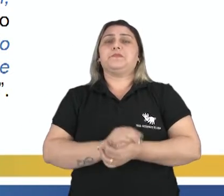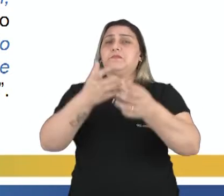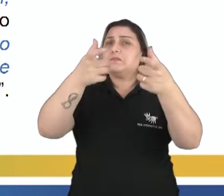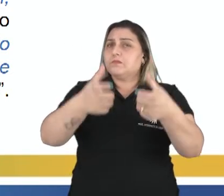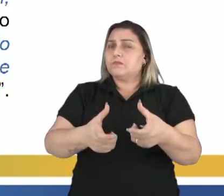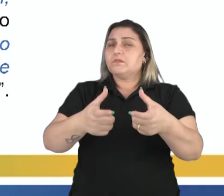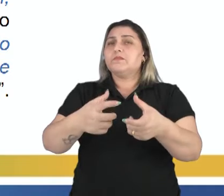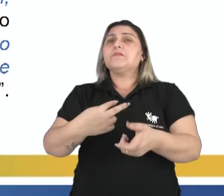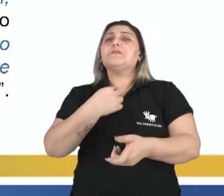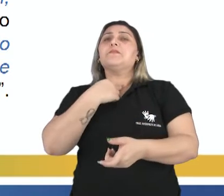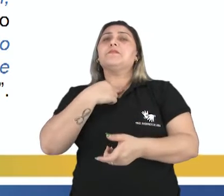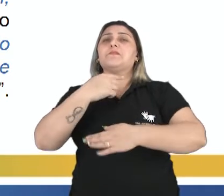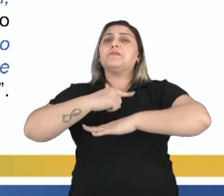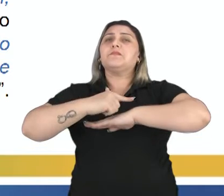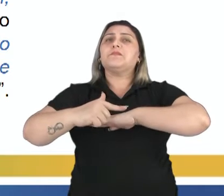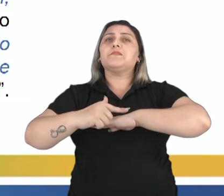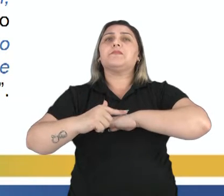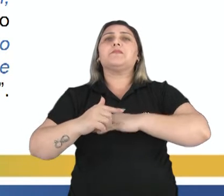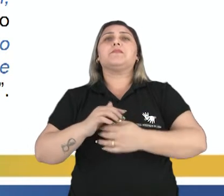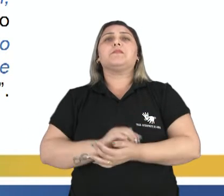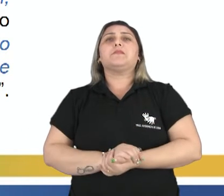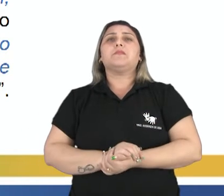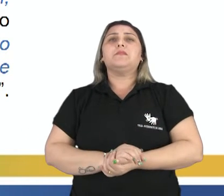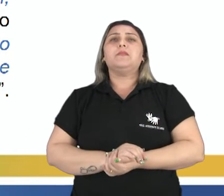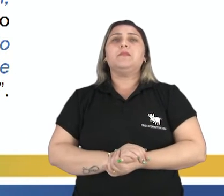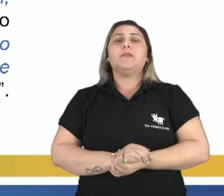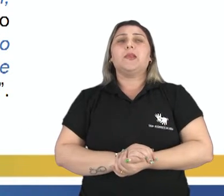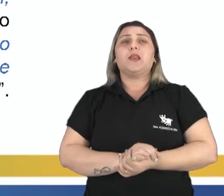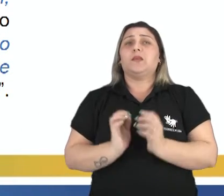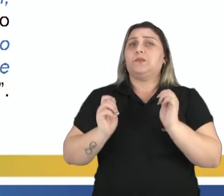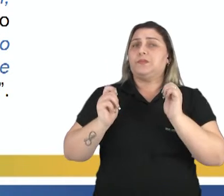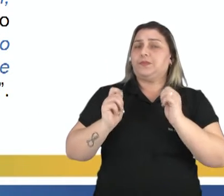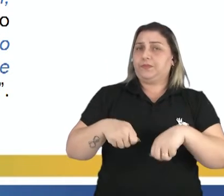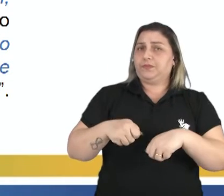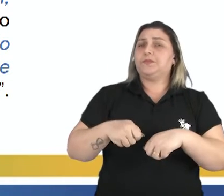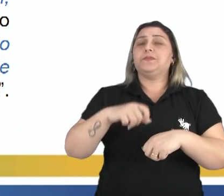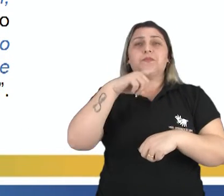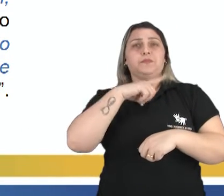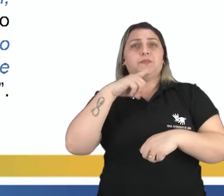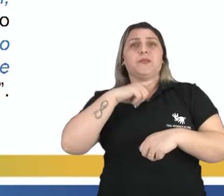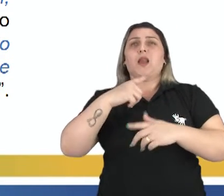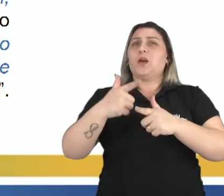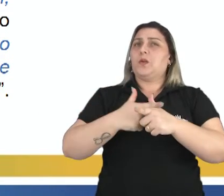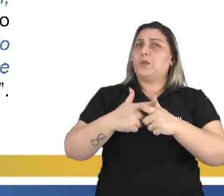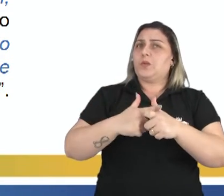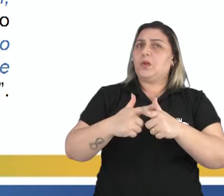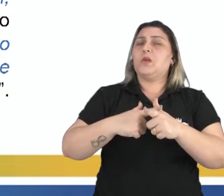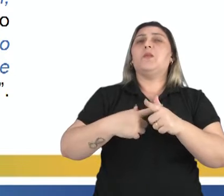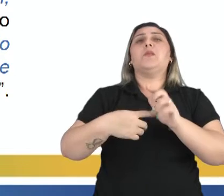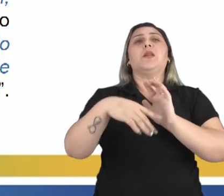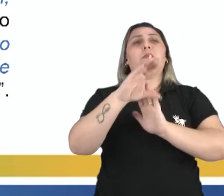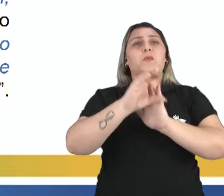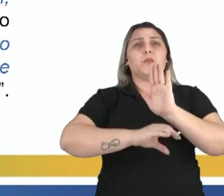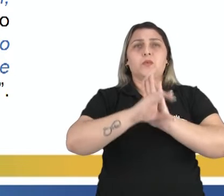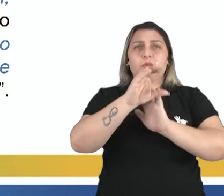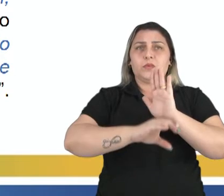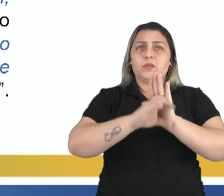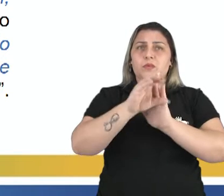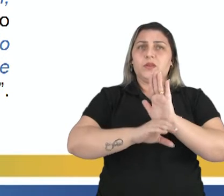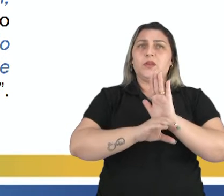que ocupa, pelo plano, né, ou no plano, e pelas condições que marca ao problema. O conceito define-se pela